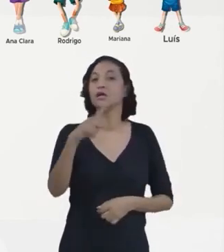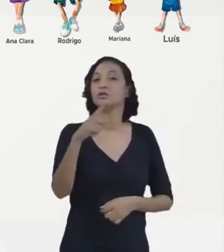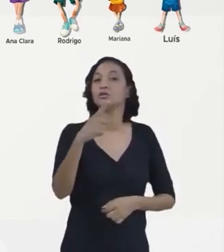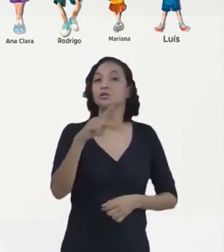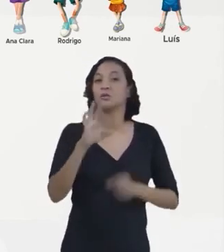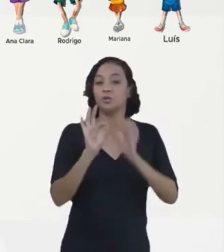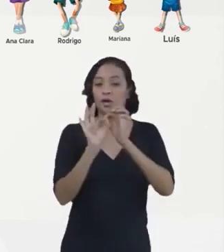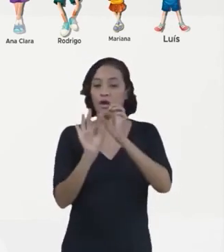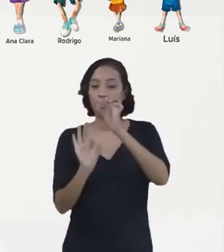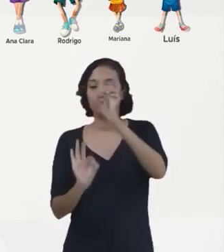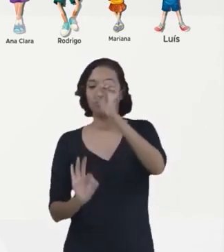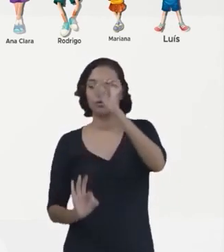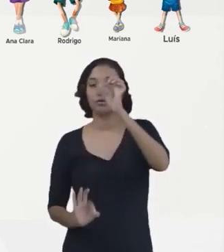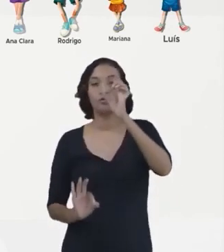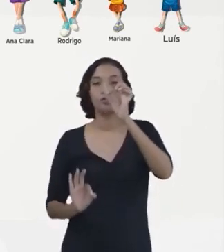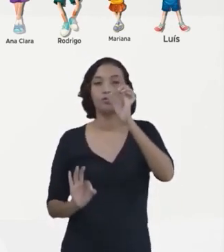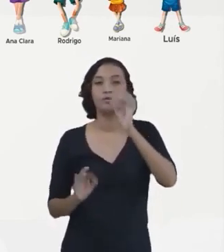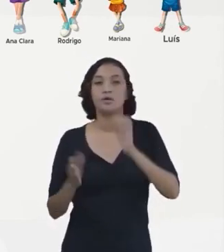em